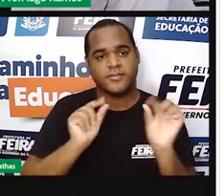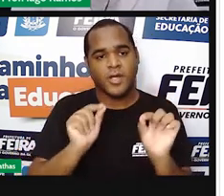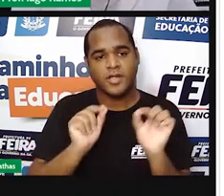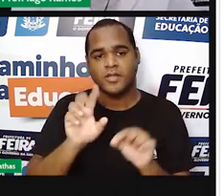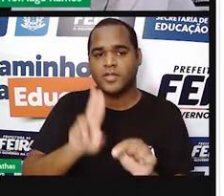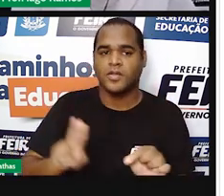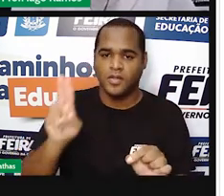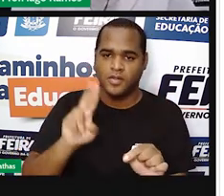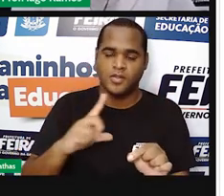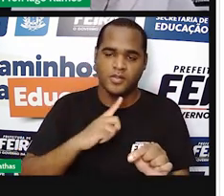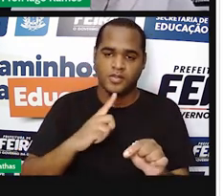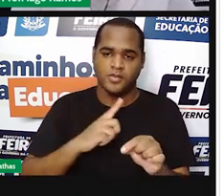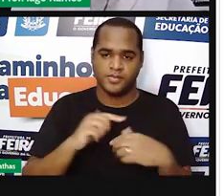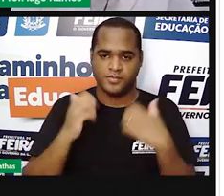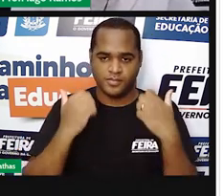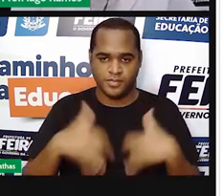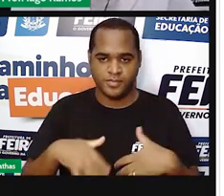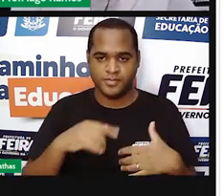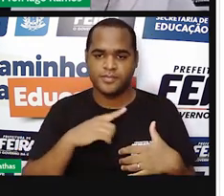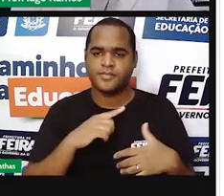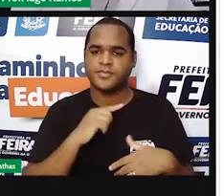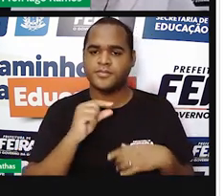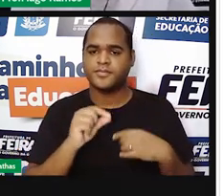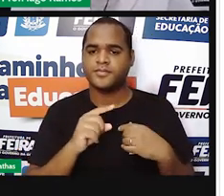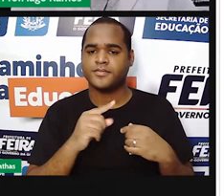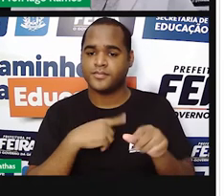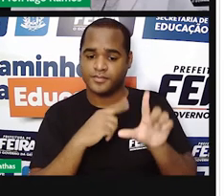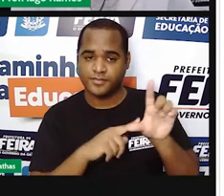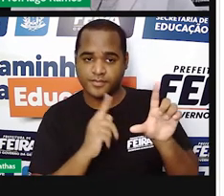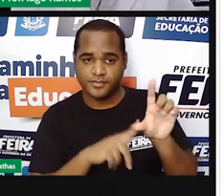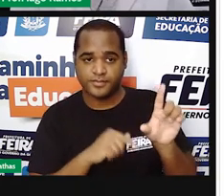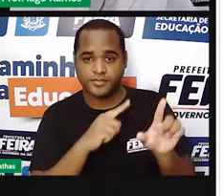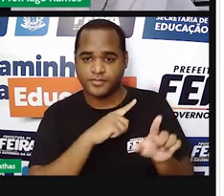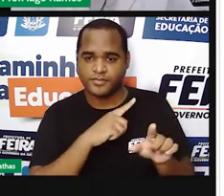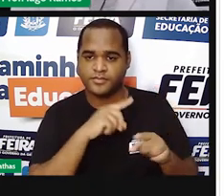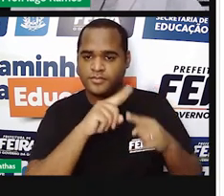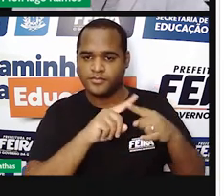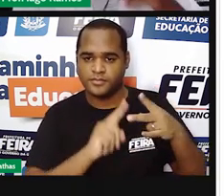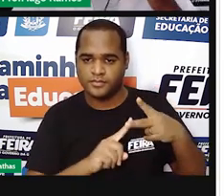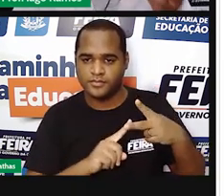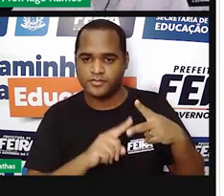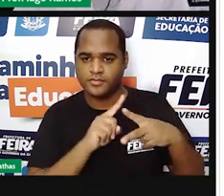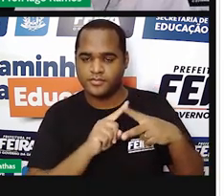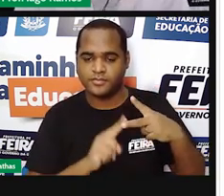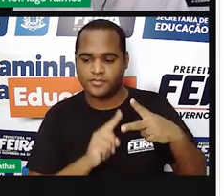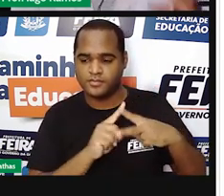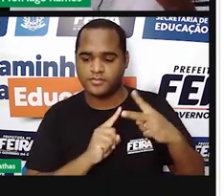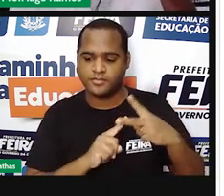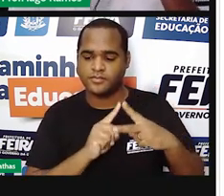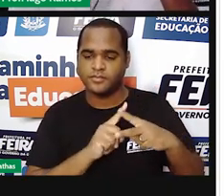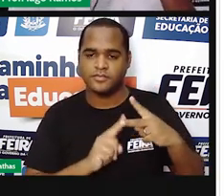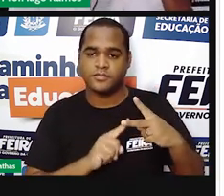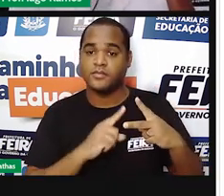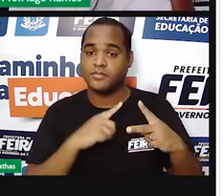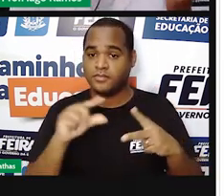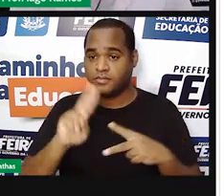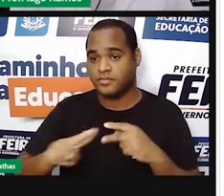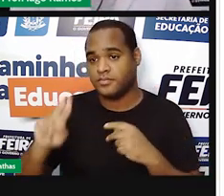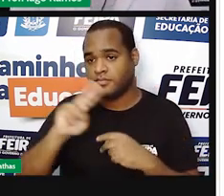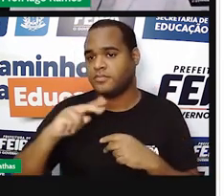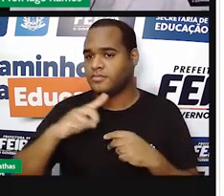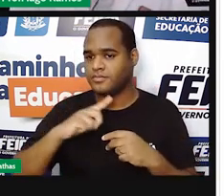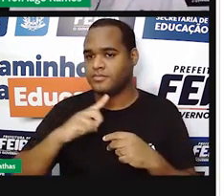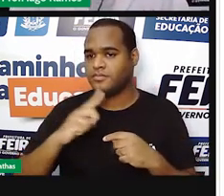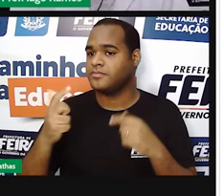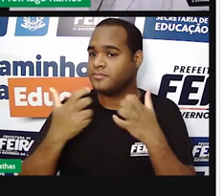letra aqui ó já foi usada um aqui e um aqui já foram usadas duas letras então de 26 eu tiro duas